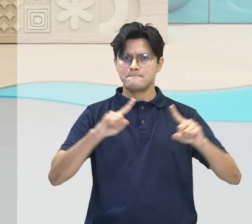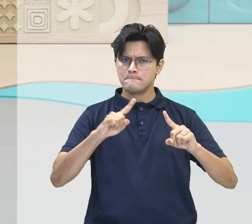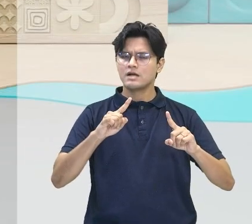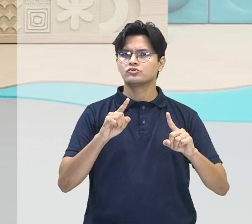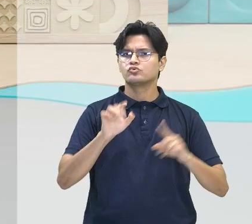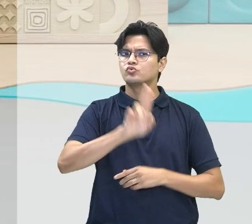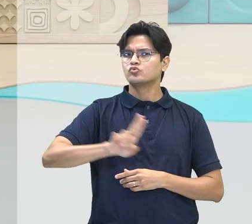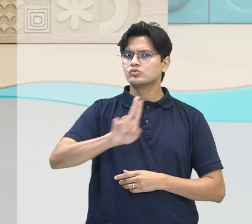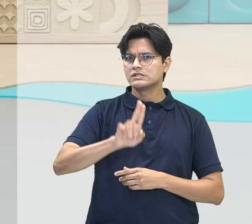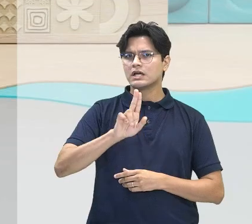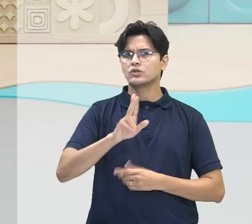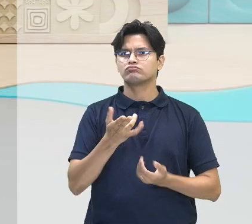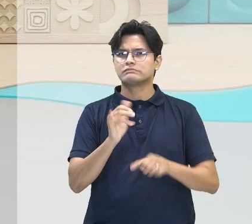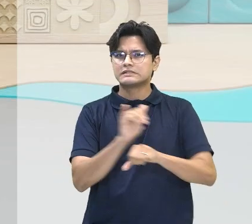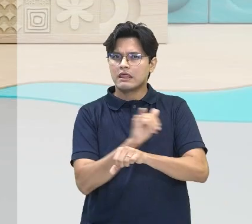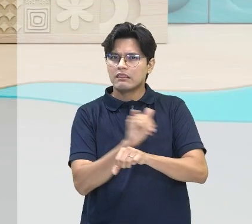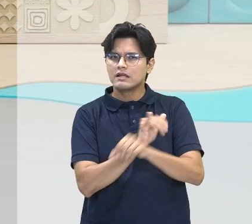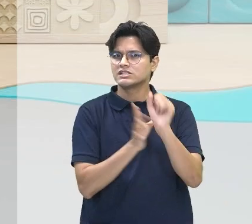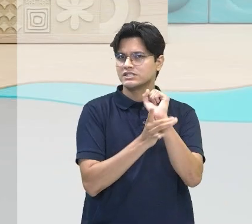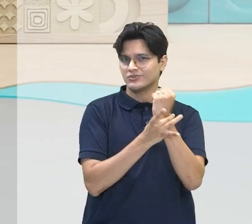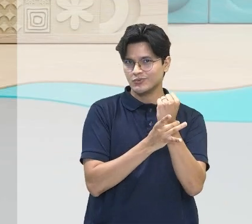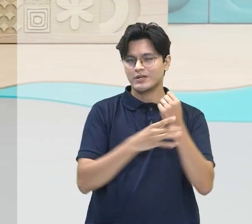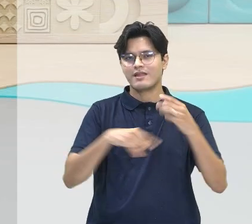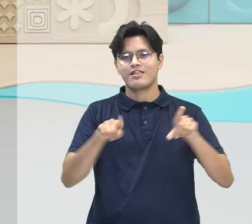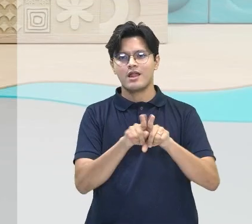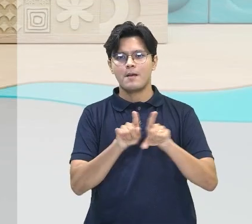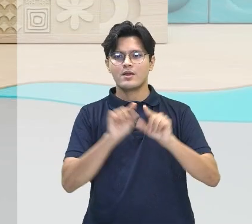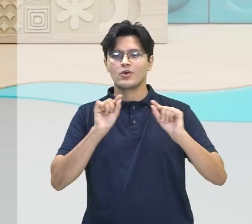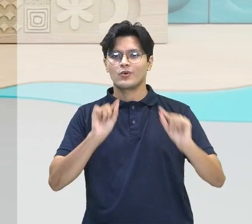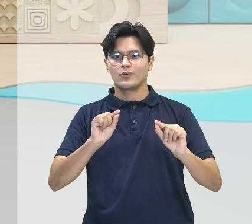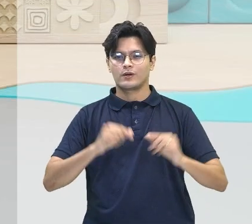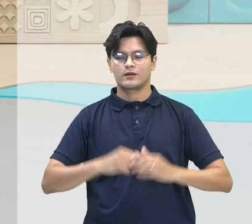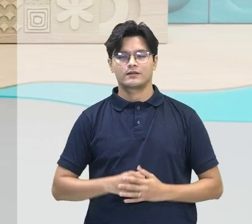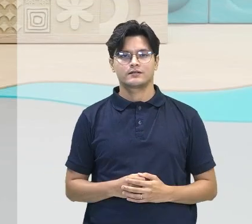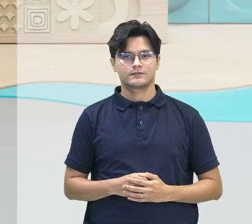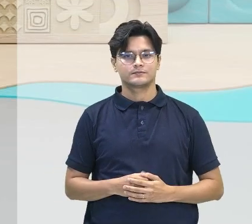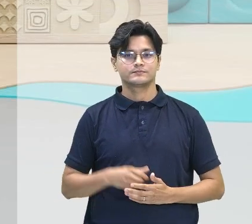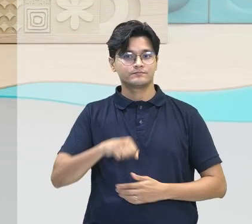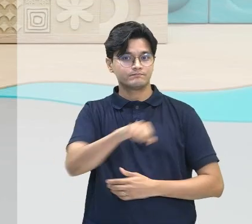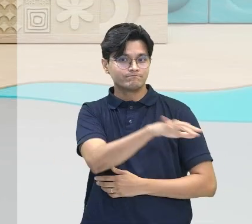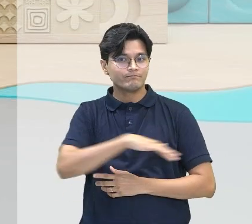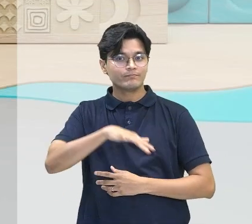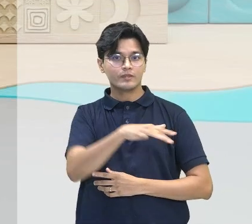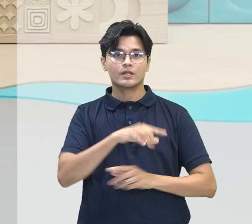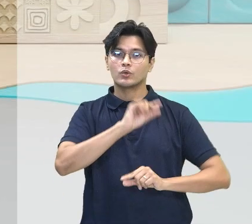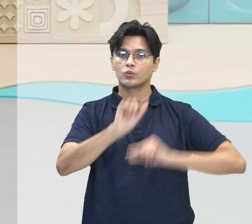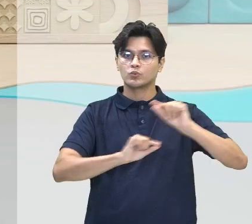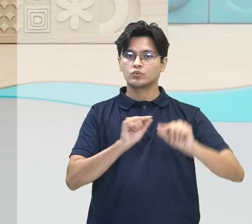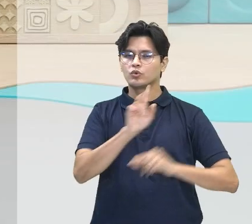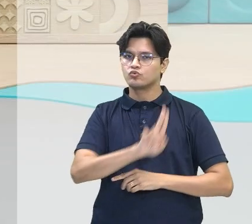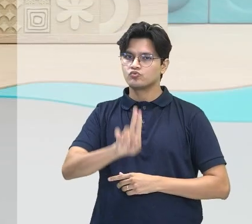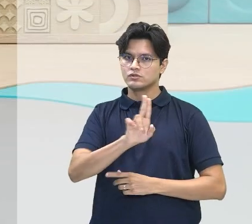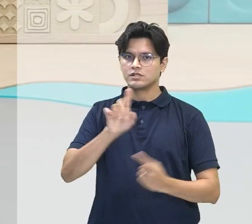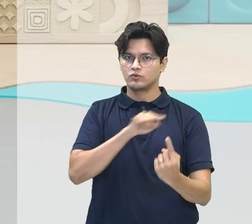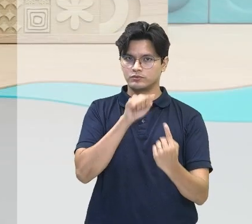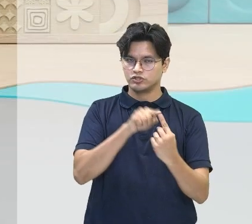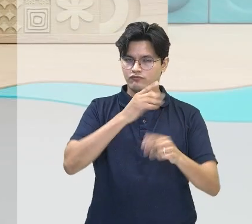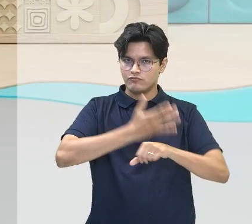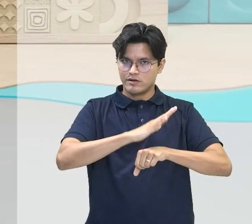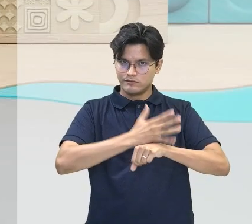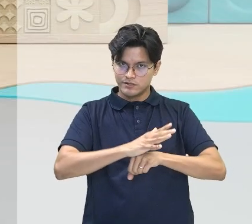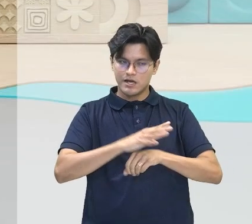praticante e também de manter o ambiente que está sendo ali utilizado para essa prática,